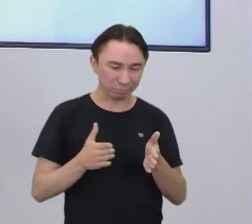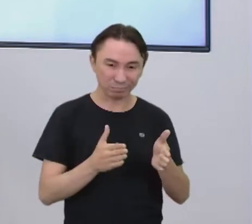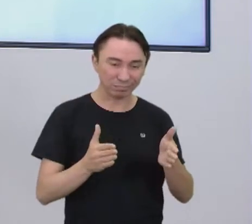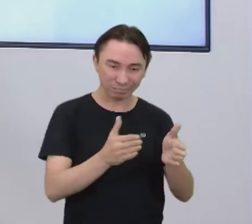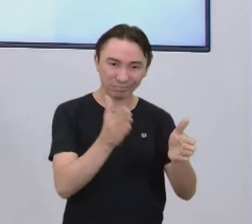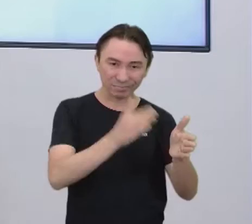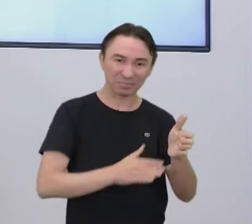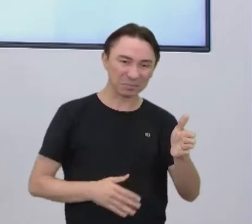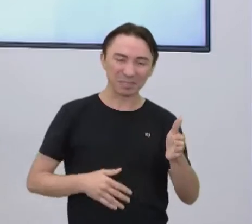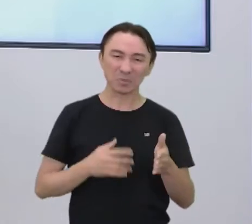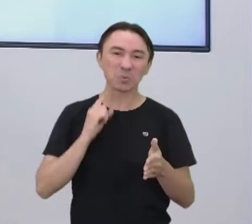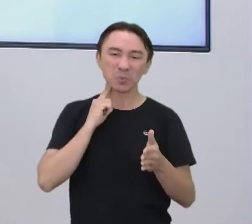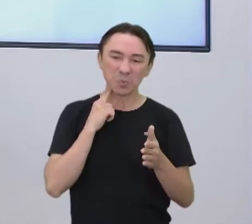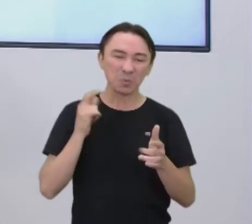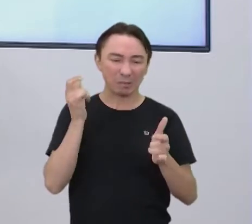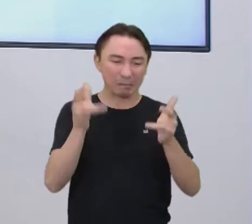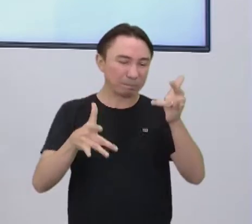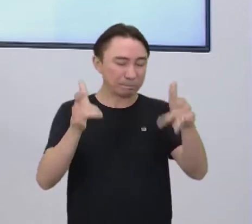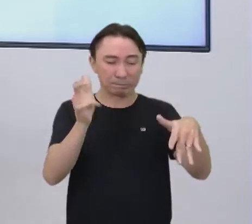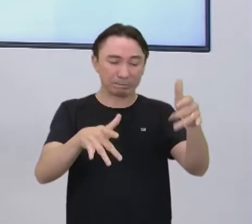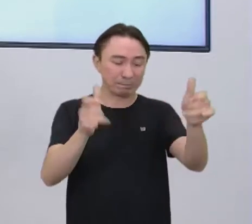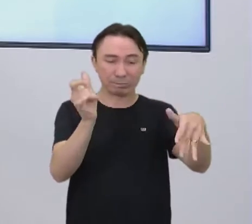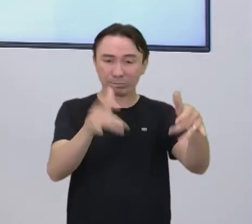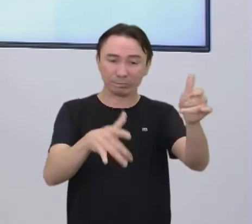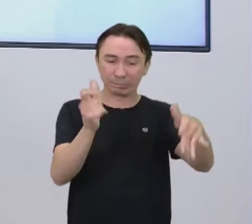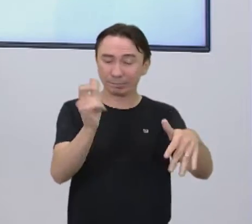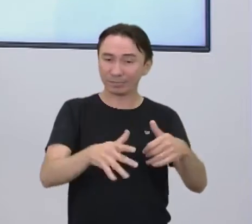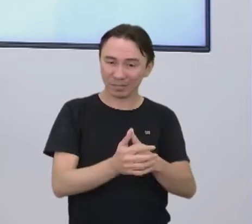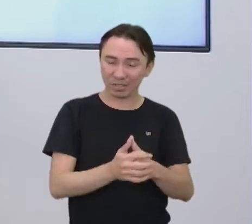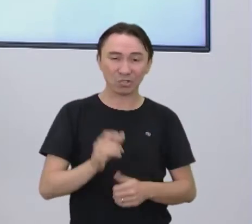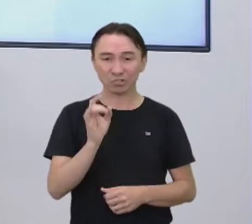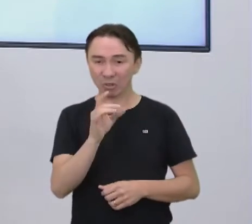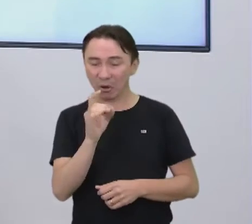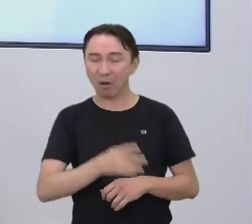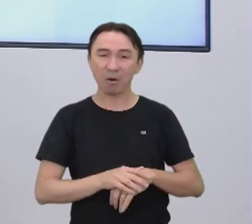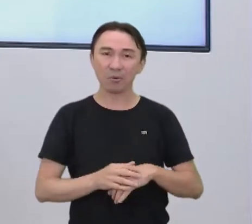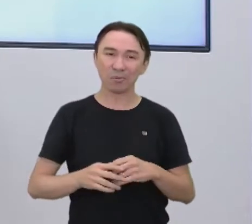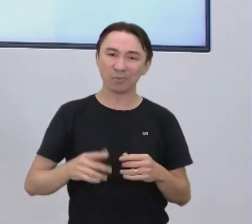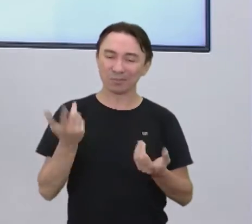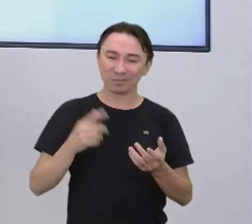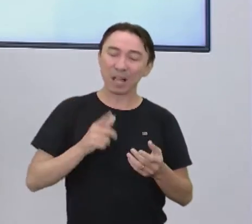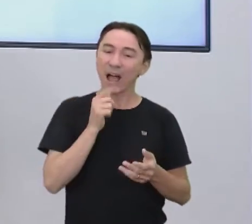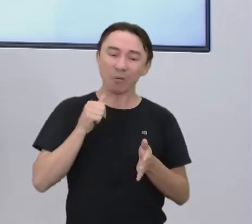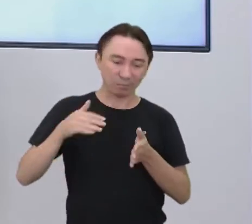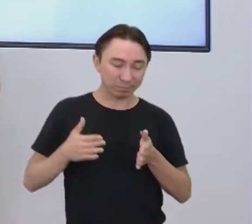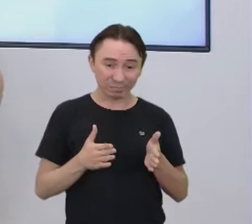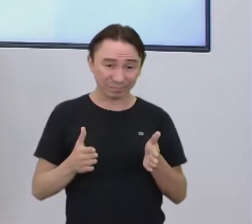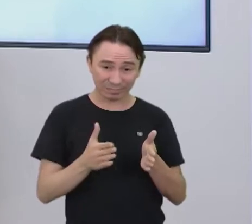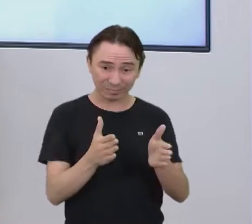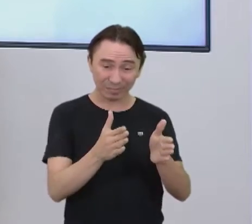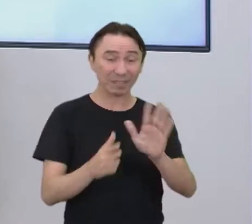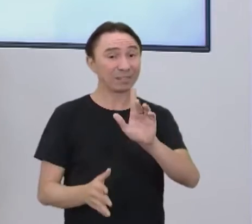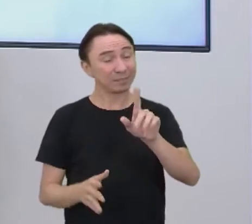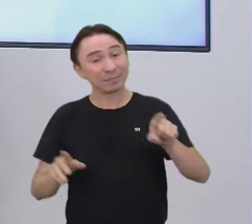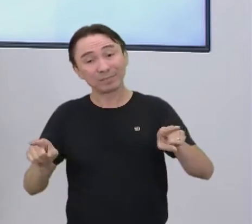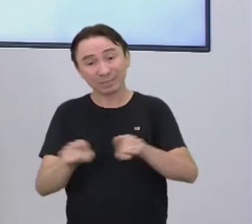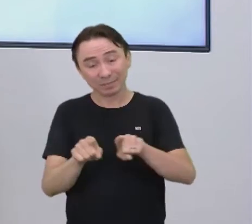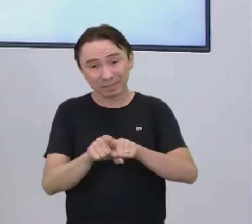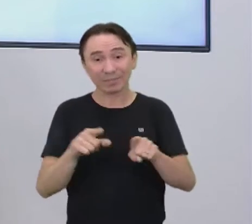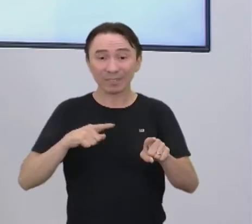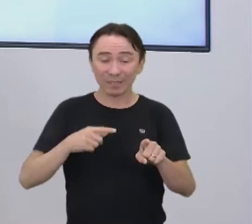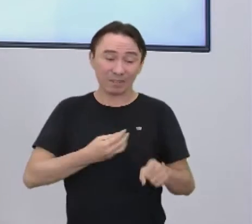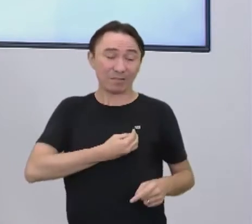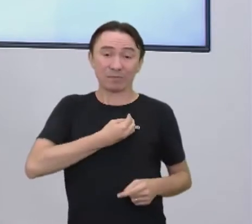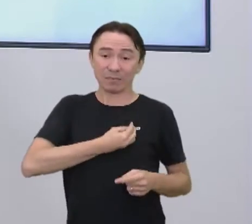questão só do rio, mas é toda a diversidade que existe ali, como os peixes. E aí, quando você fala de comunidades,